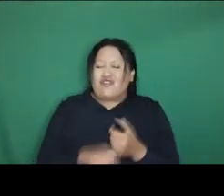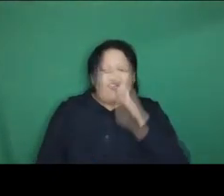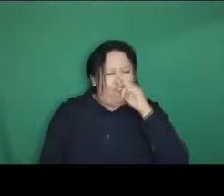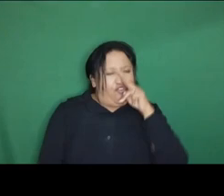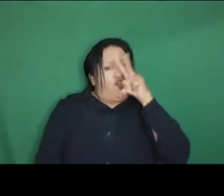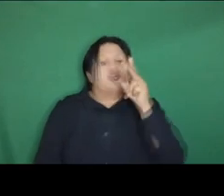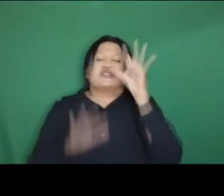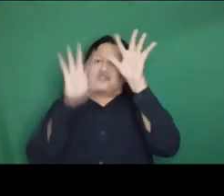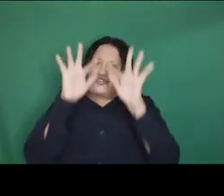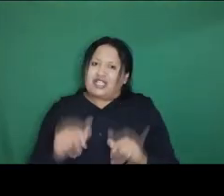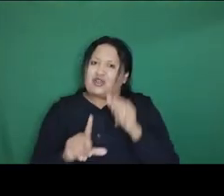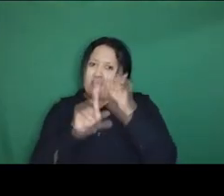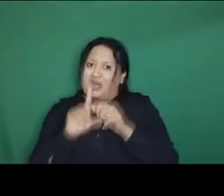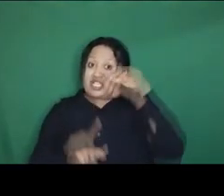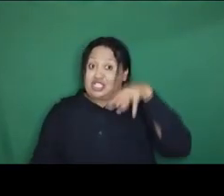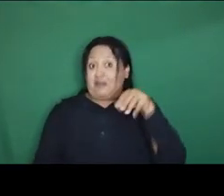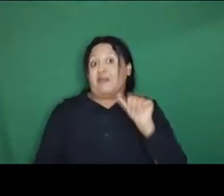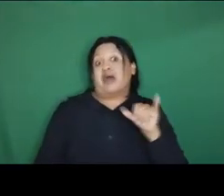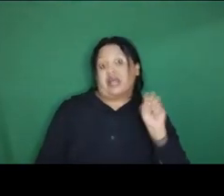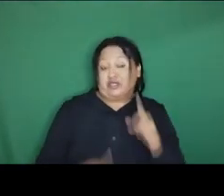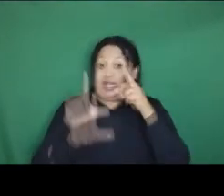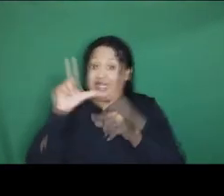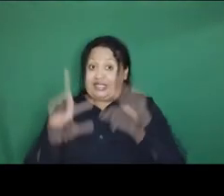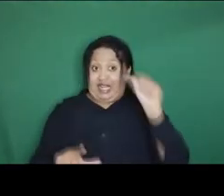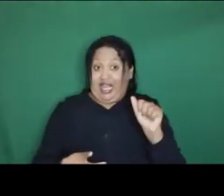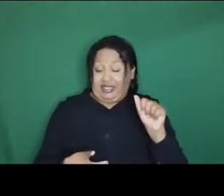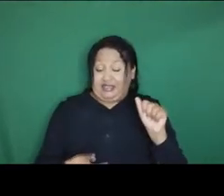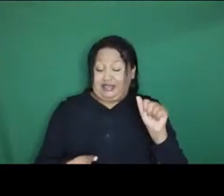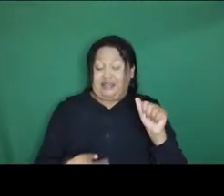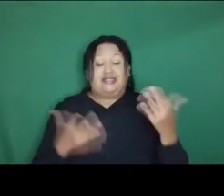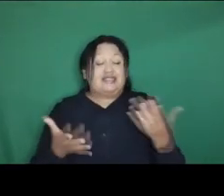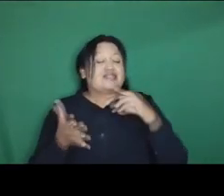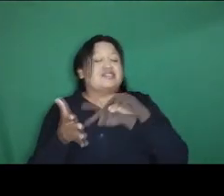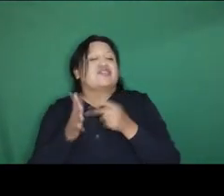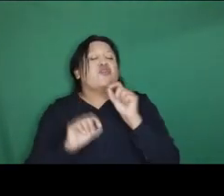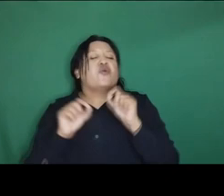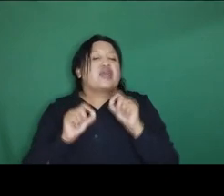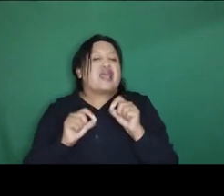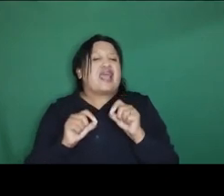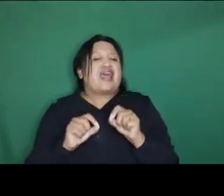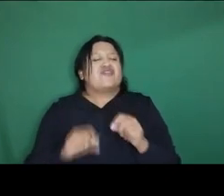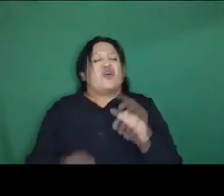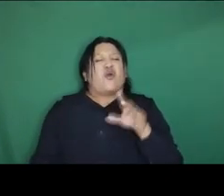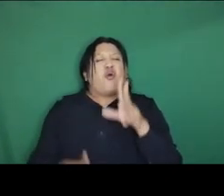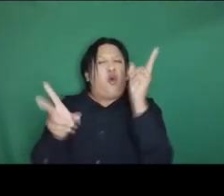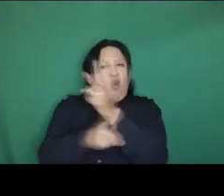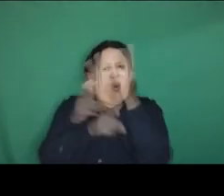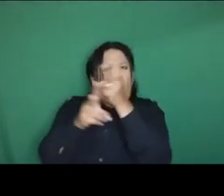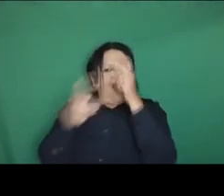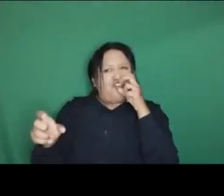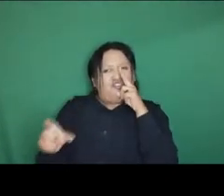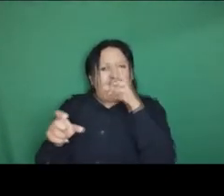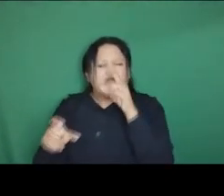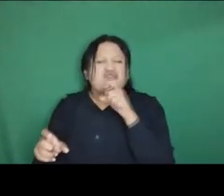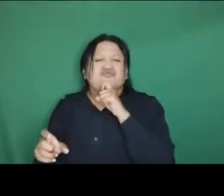do mês de maio na letra A diz assim foram as massas de ar frias oriundas do ártico a gente precisa observar